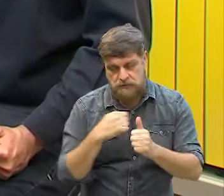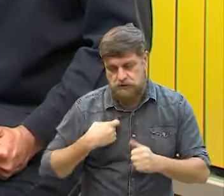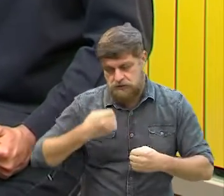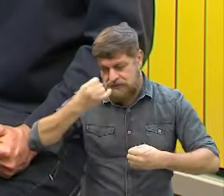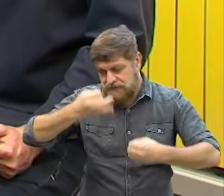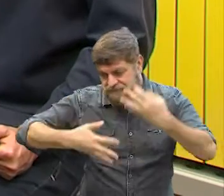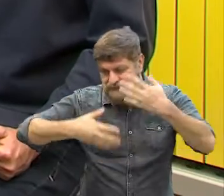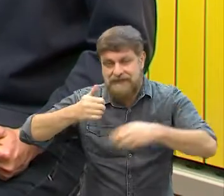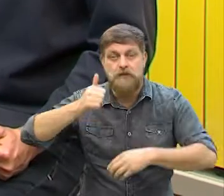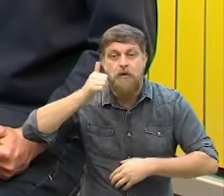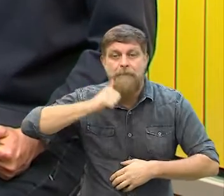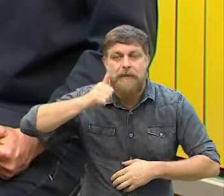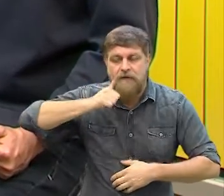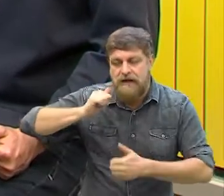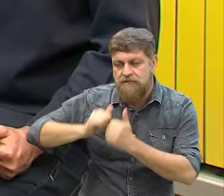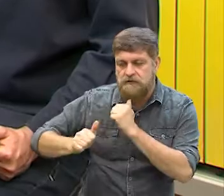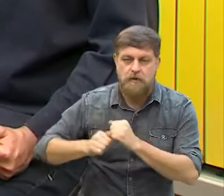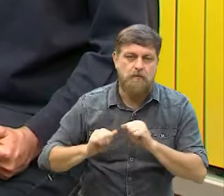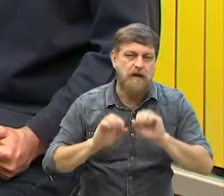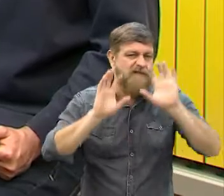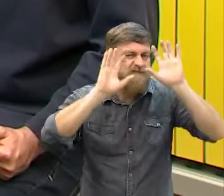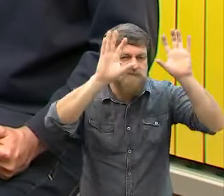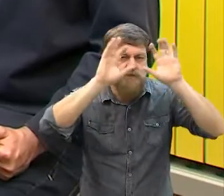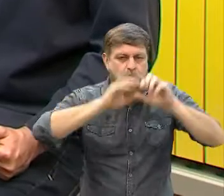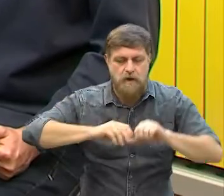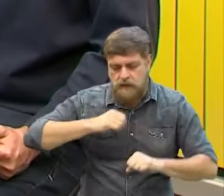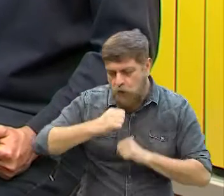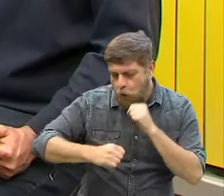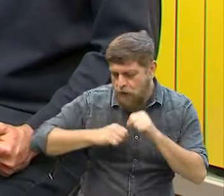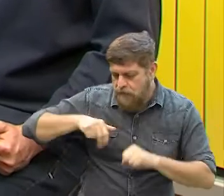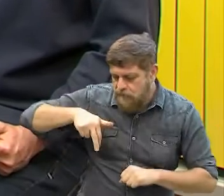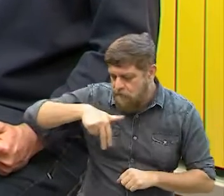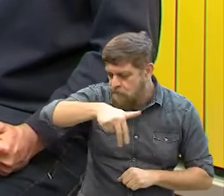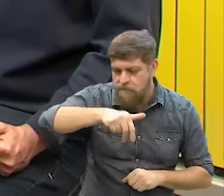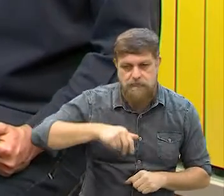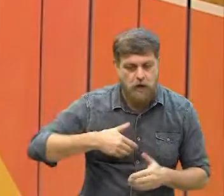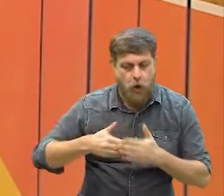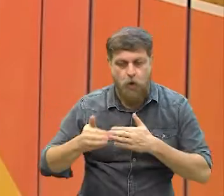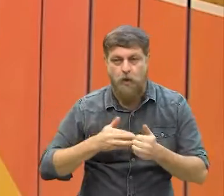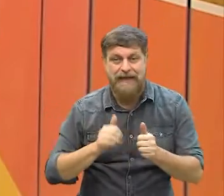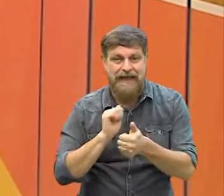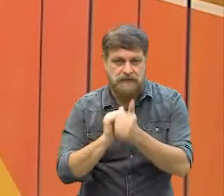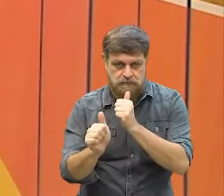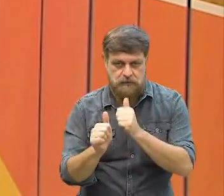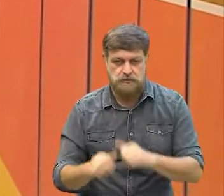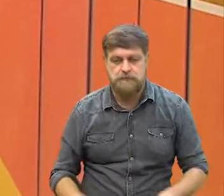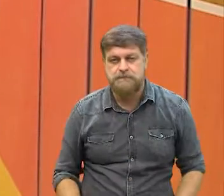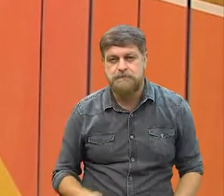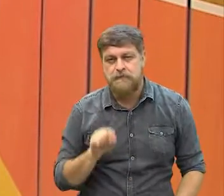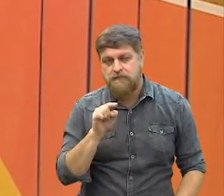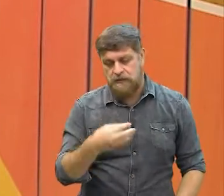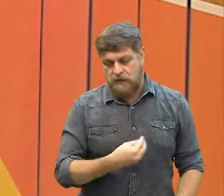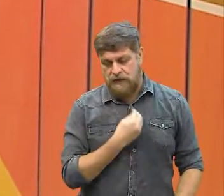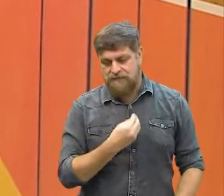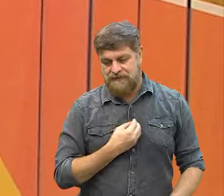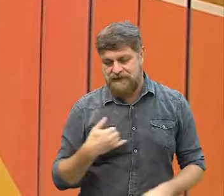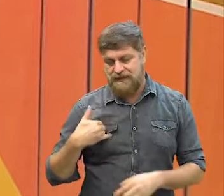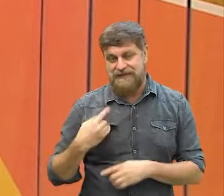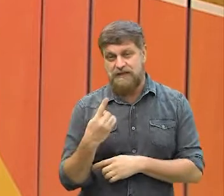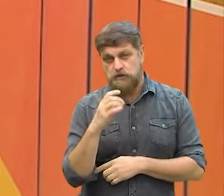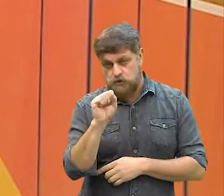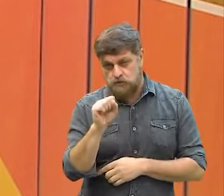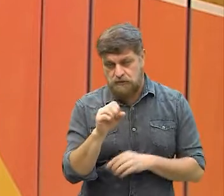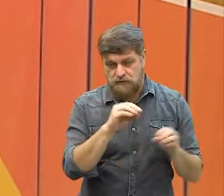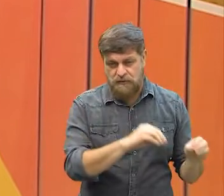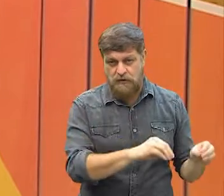falando do futebol feminino, mas isso serve para vôlei, para atletismo, para qualquer outra. Continuando sobre a sua carreira, aos 18 anos